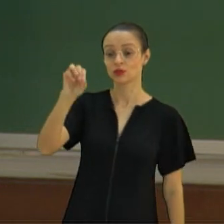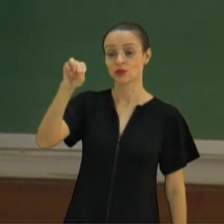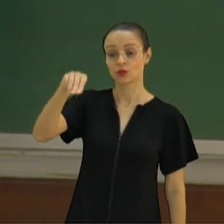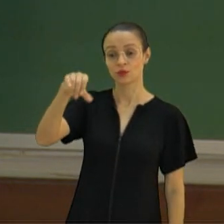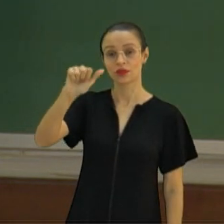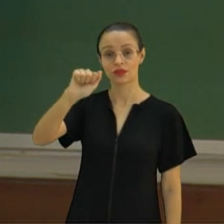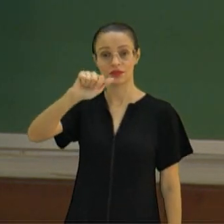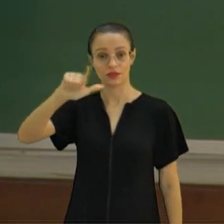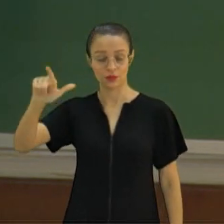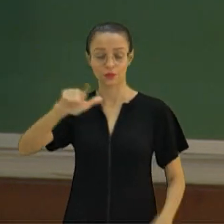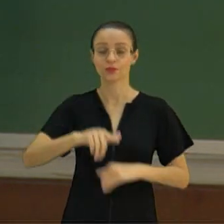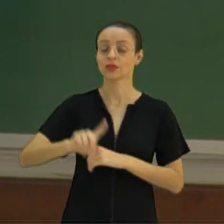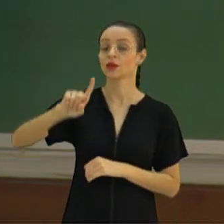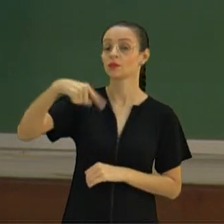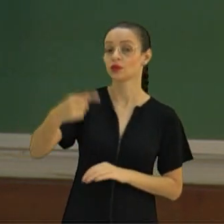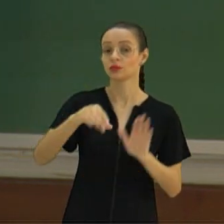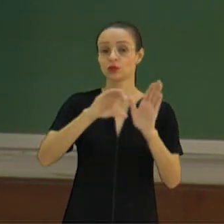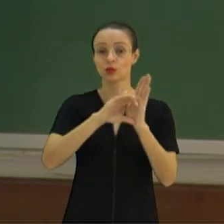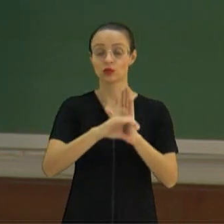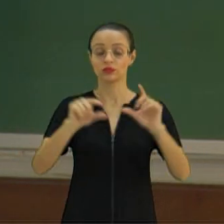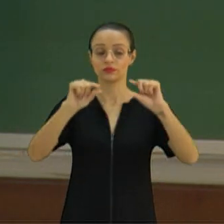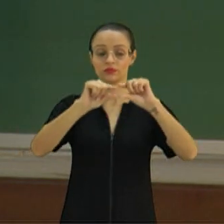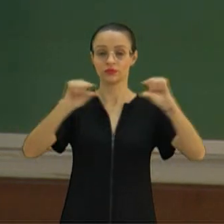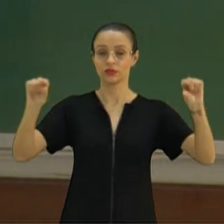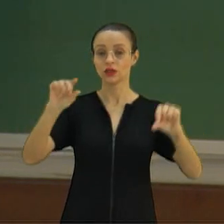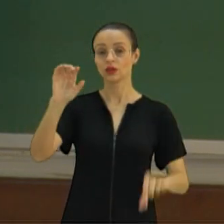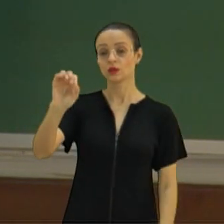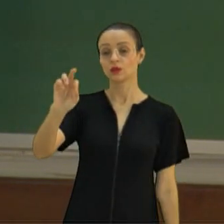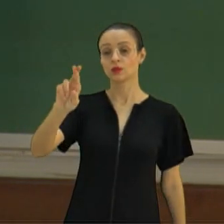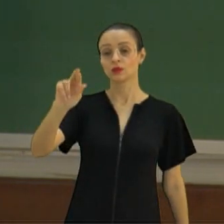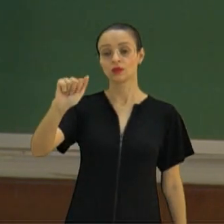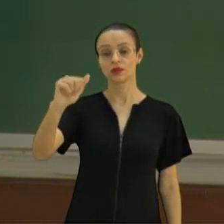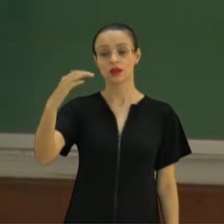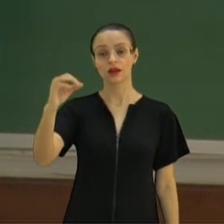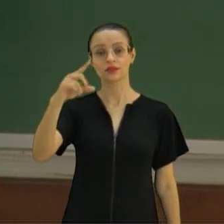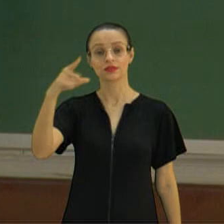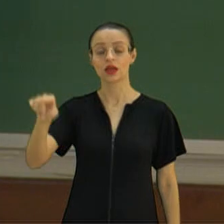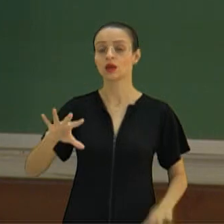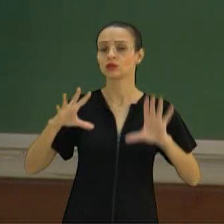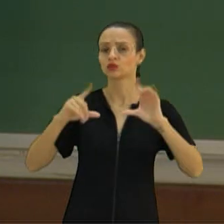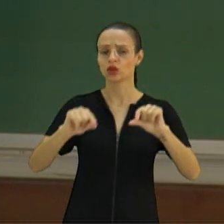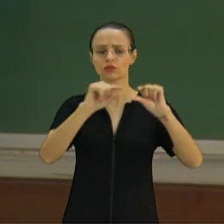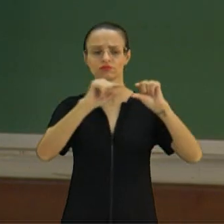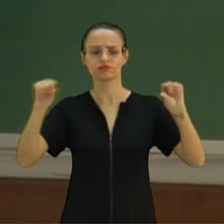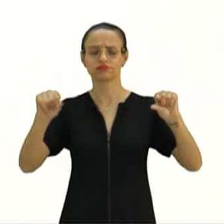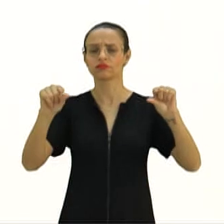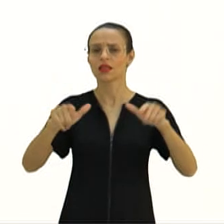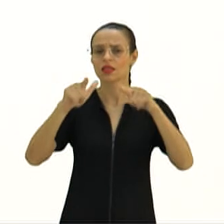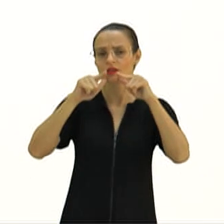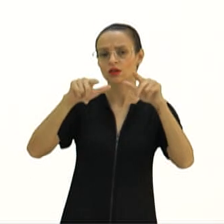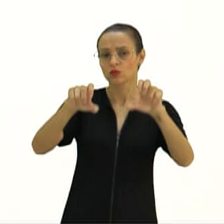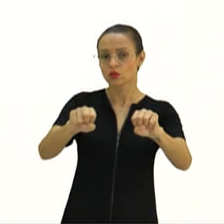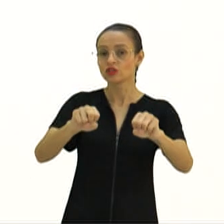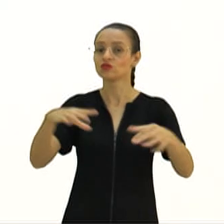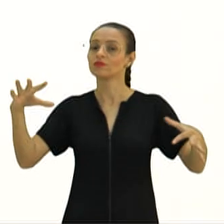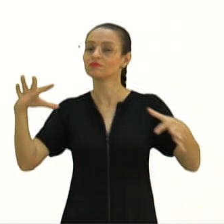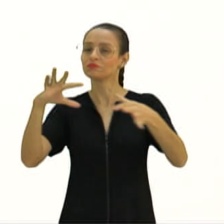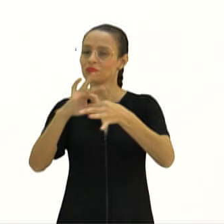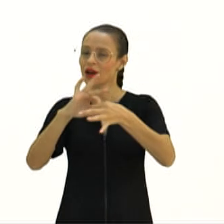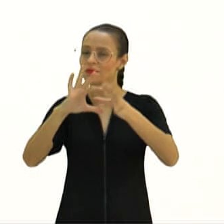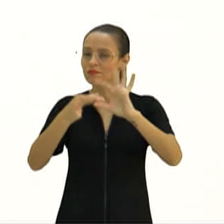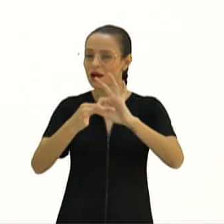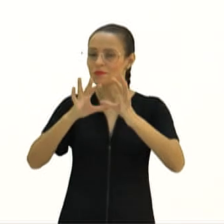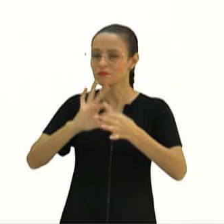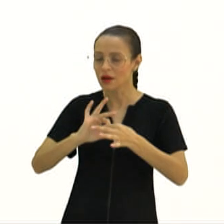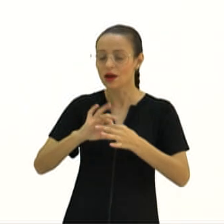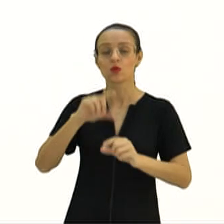Agora, o próximo conceito, oração. É todo o conjunto linguístico que se estrutura em torno de um verbo ou